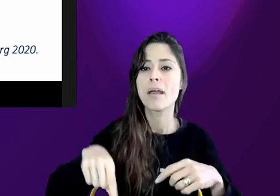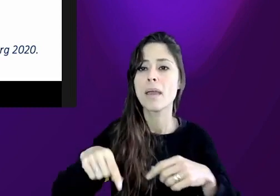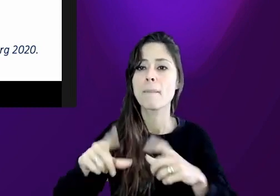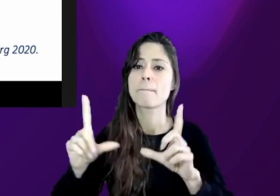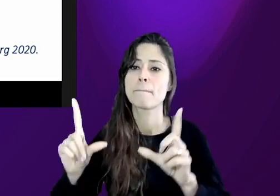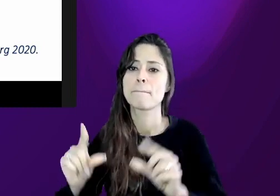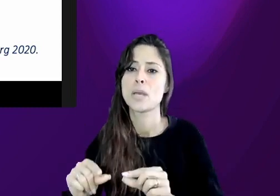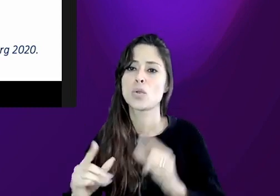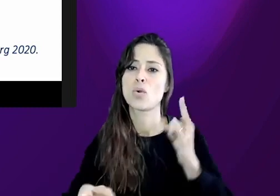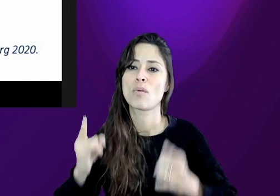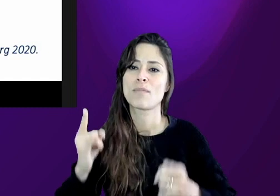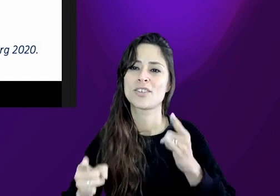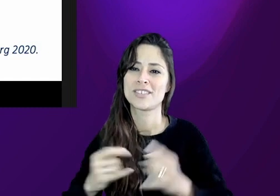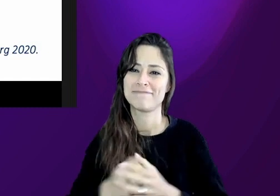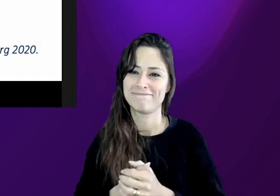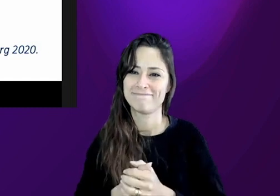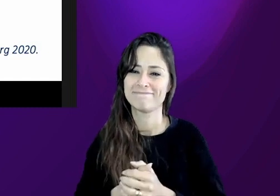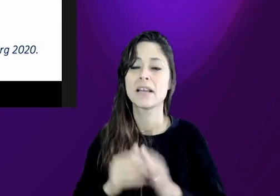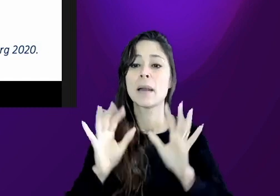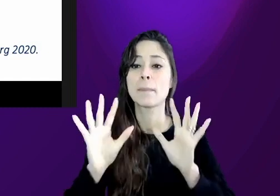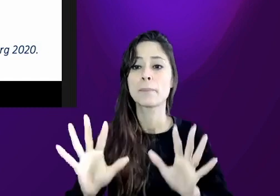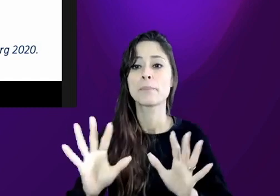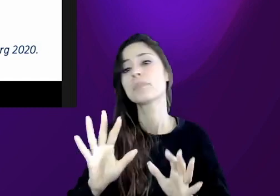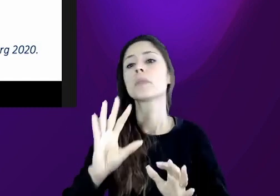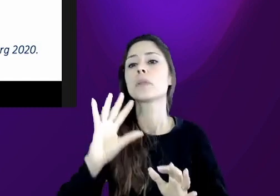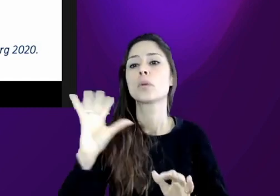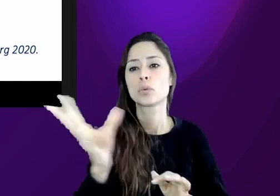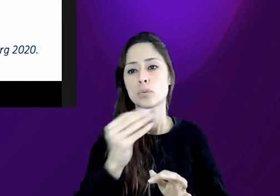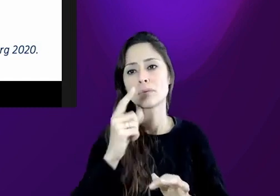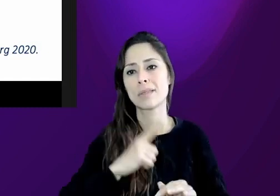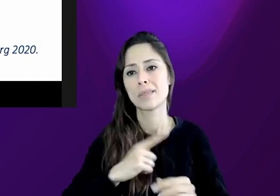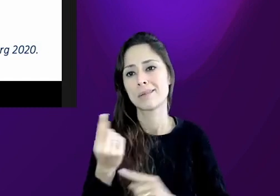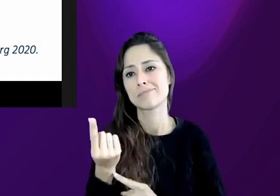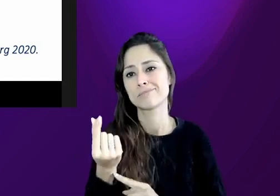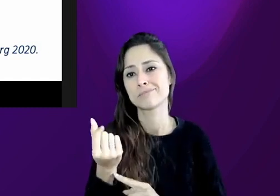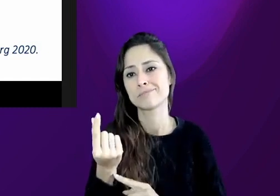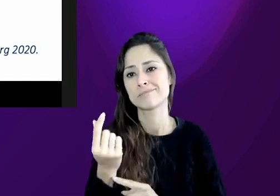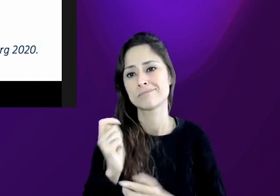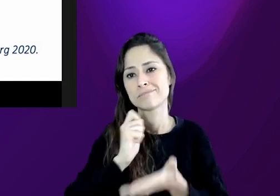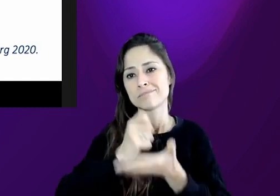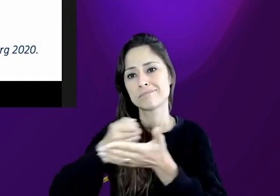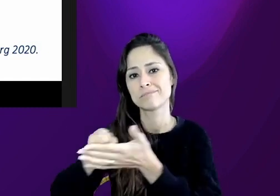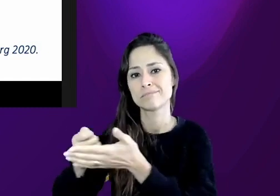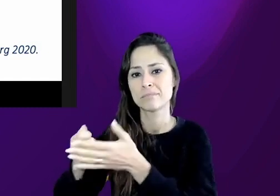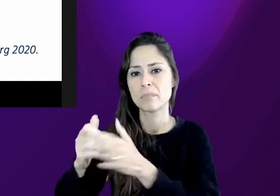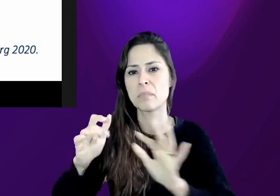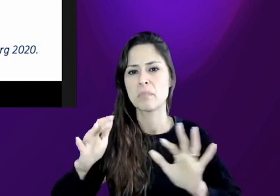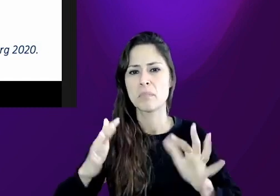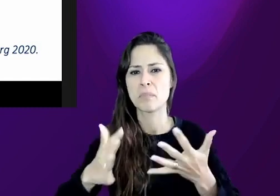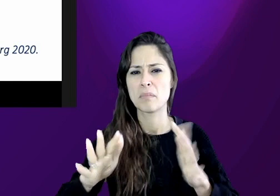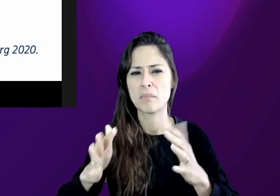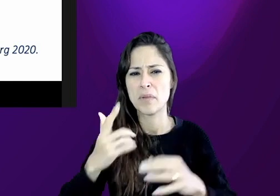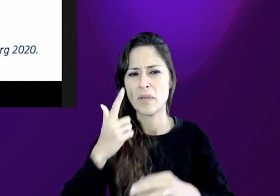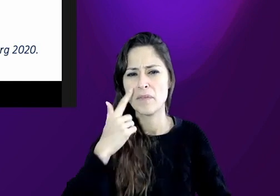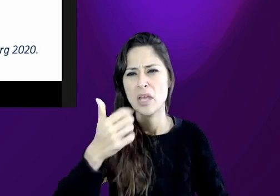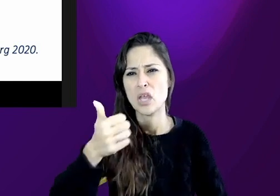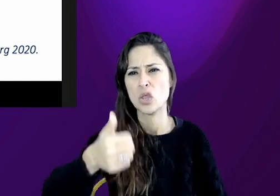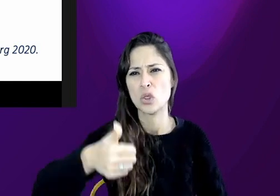cirurgia robótica. Mas tudo isso a um custo maior, $12.000, comparado com $8.000 da via